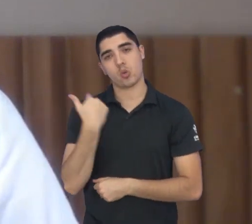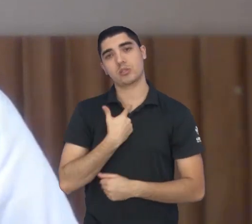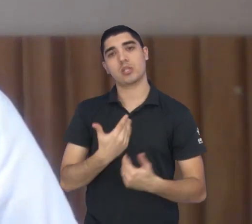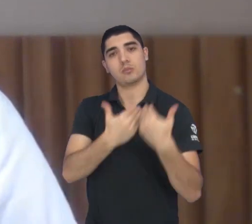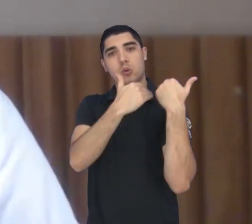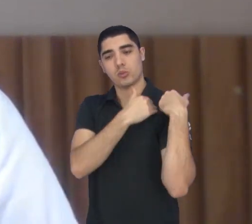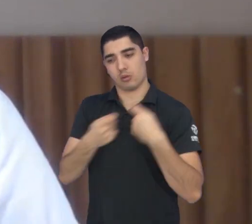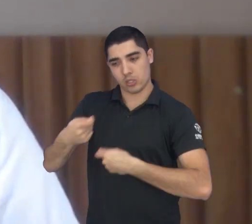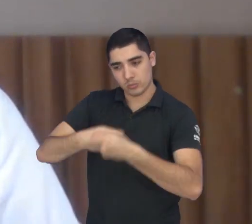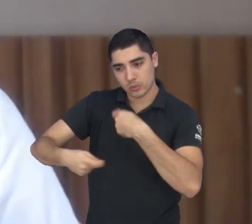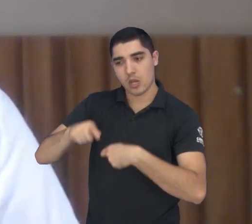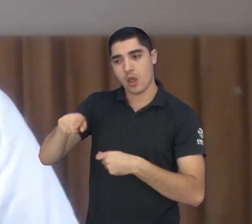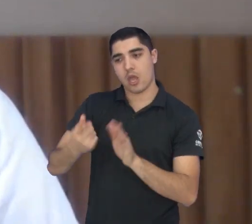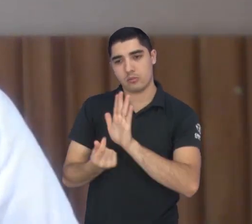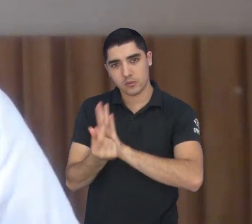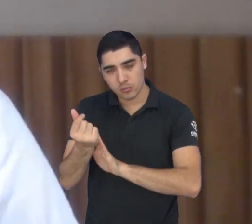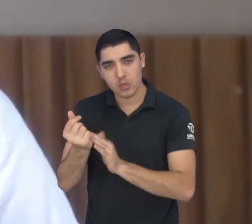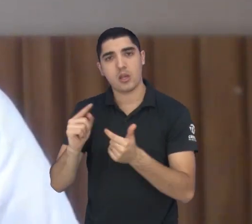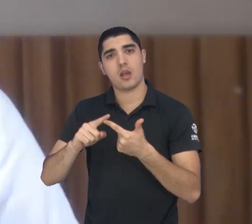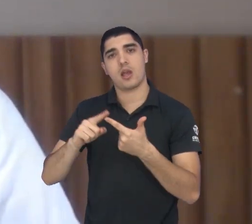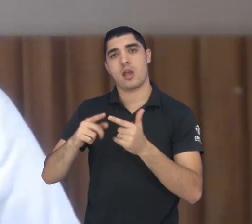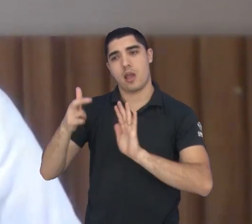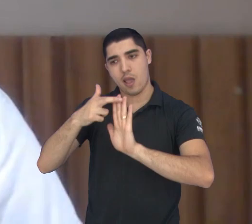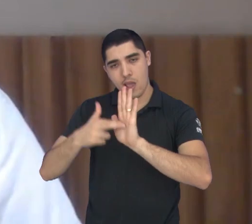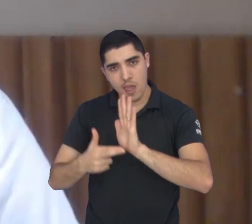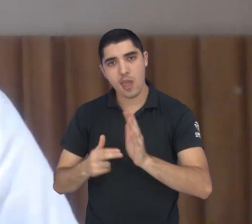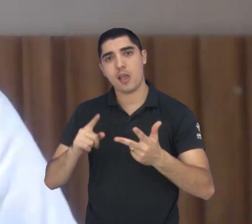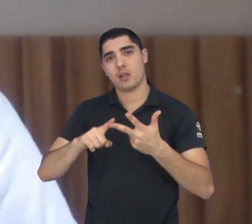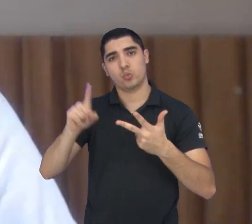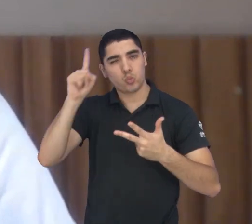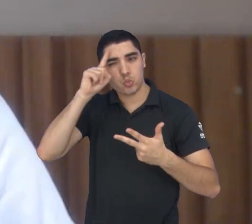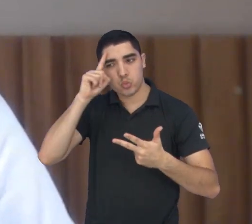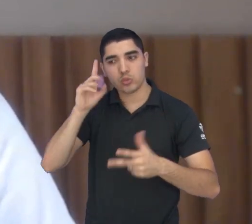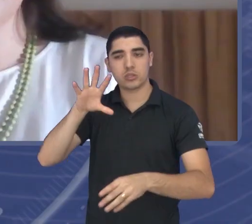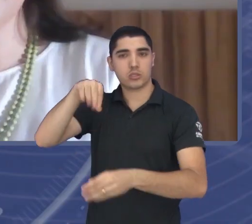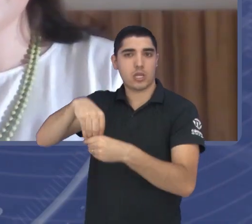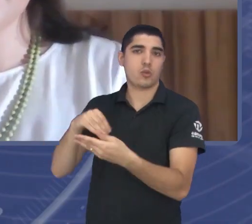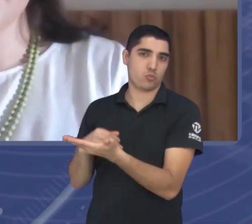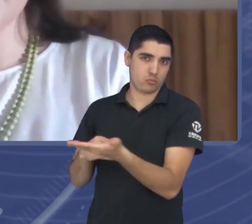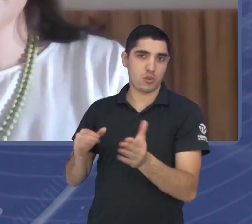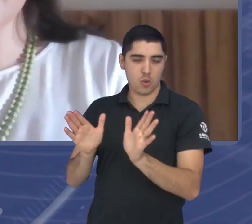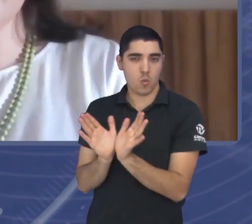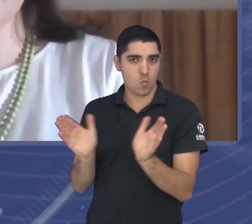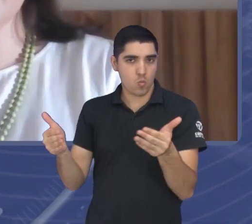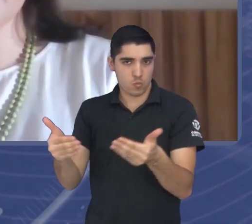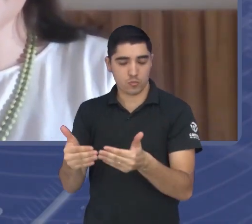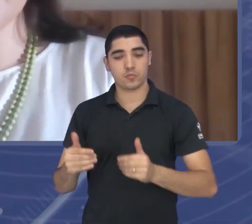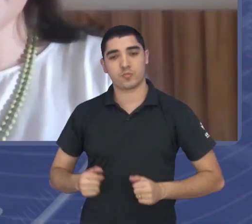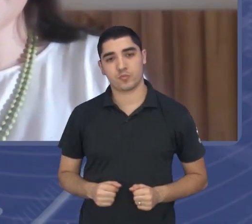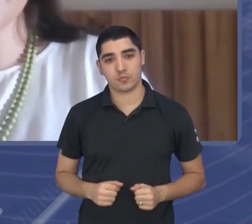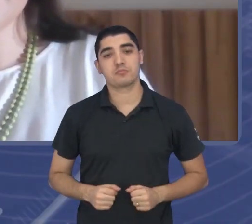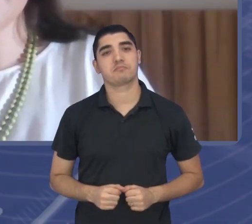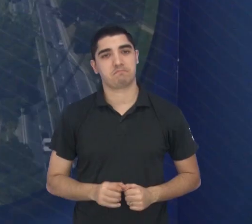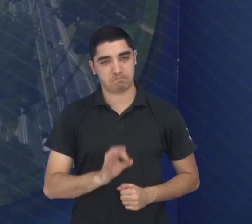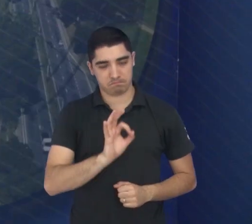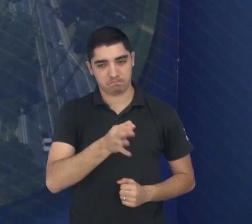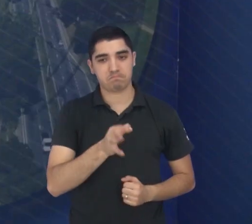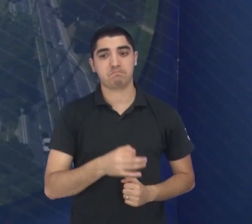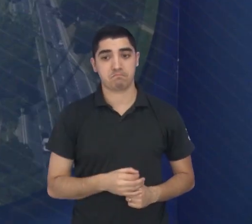financeira, burocrática, pessoal, a dinâmica do dia a dia com os condôminos. Certo.